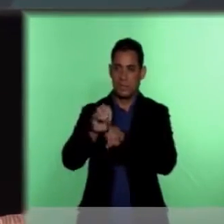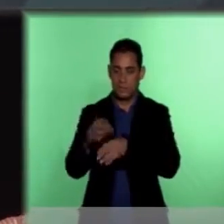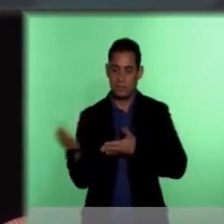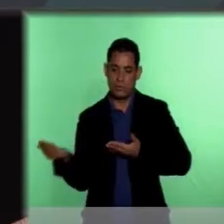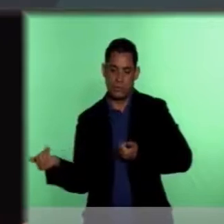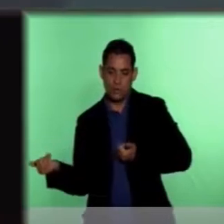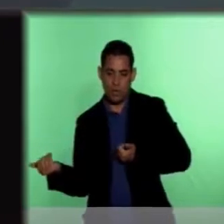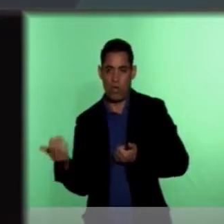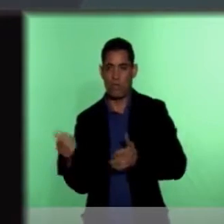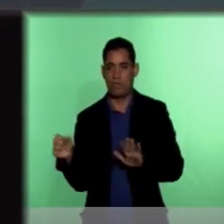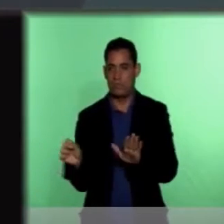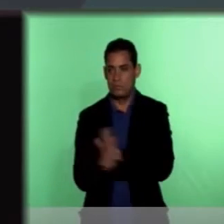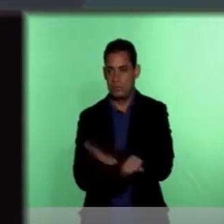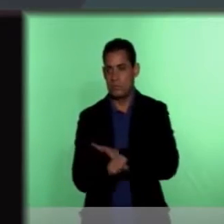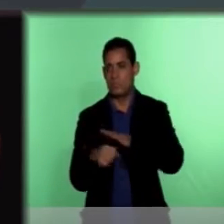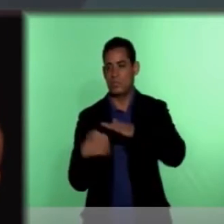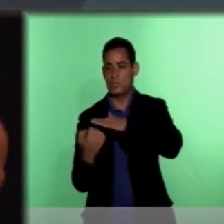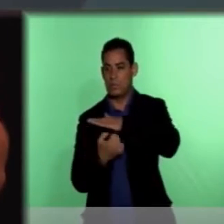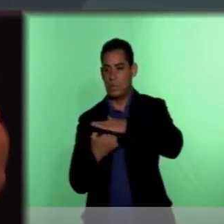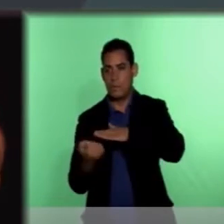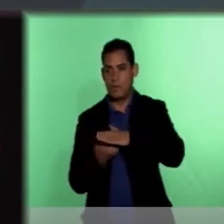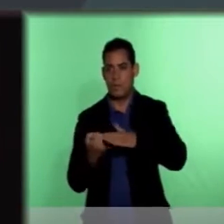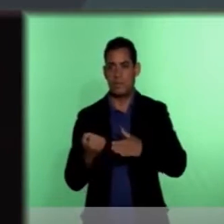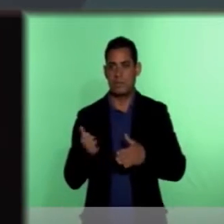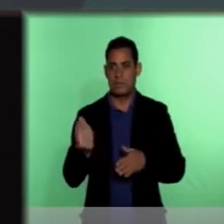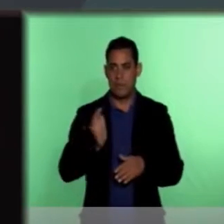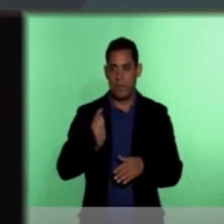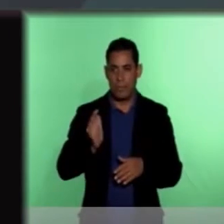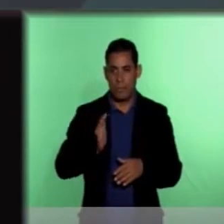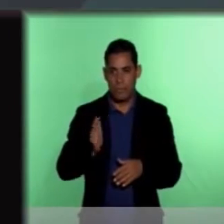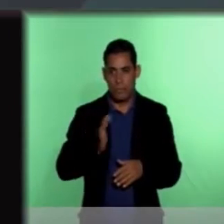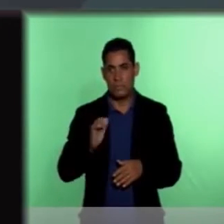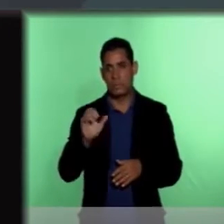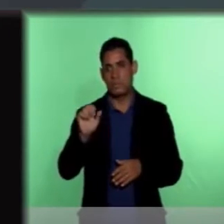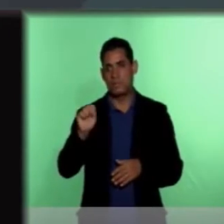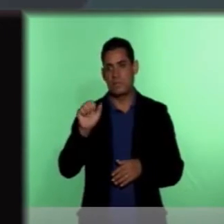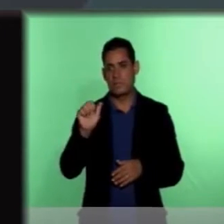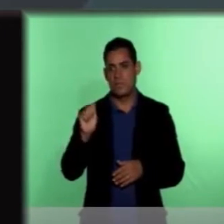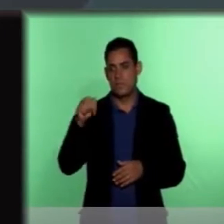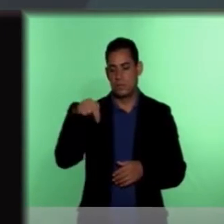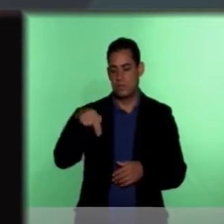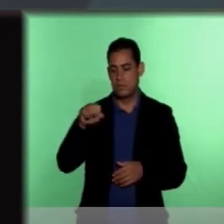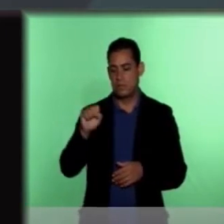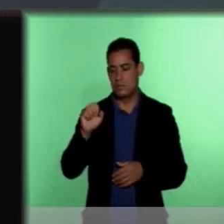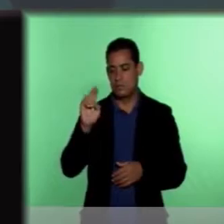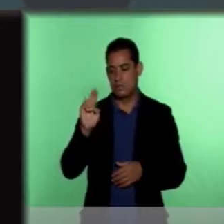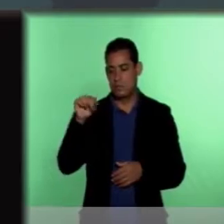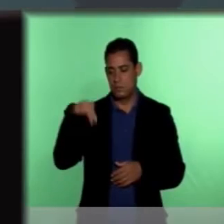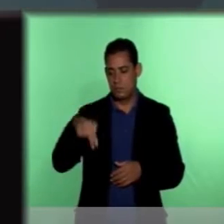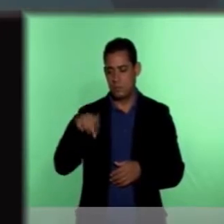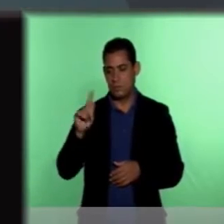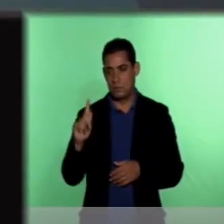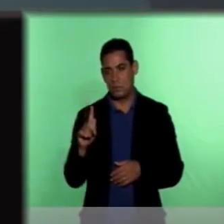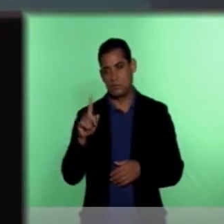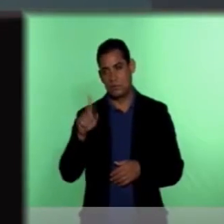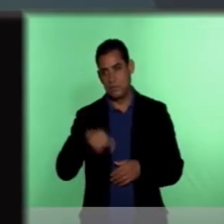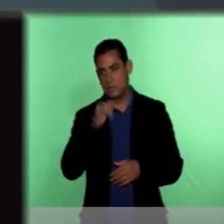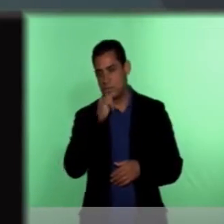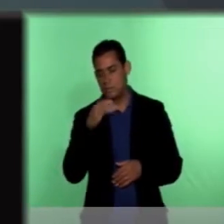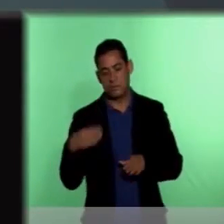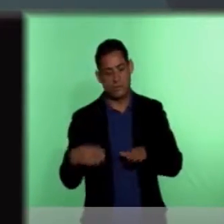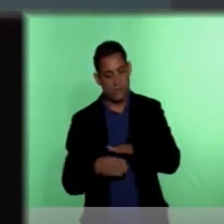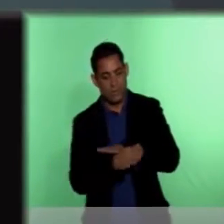pleno numa empresa sul-coreana, especialmente na Samsung, a Samsung lá, por exemplo, a gente entrou num